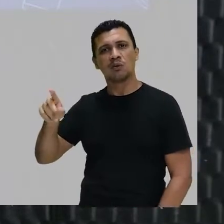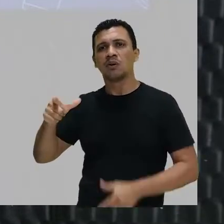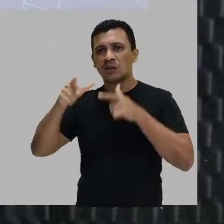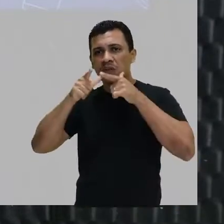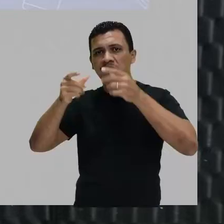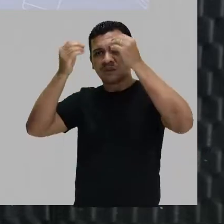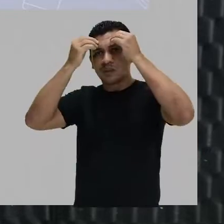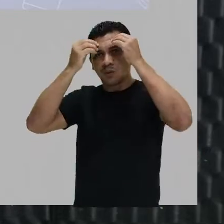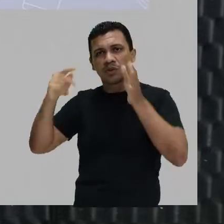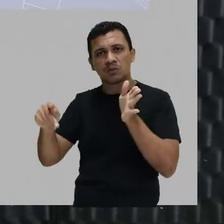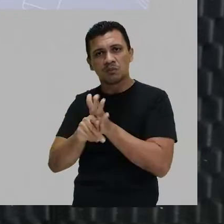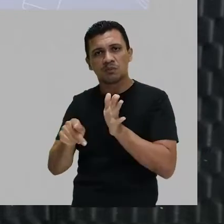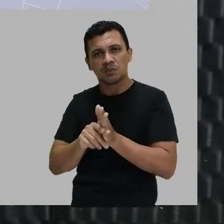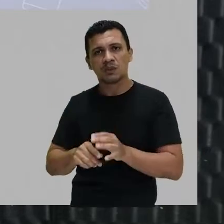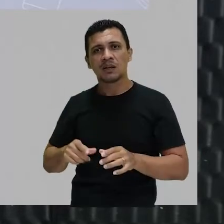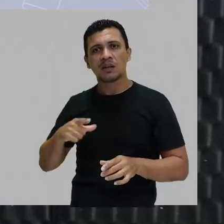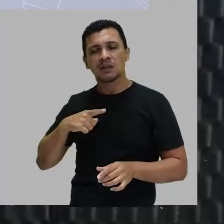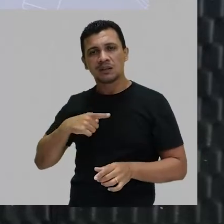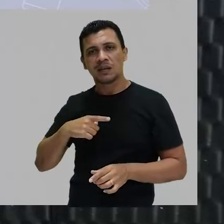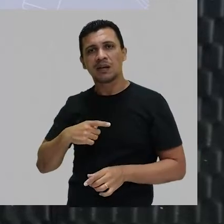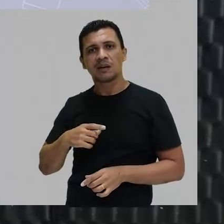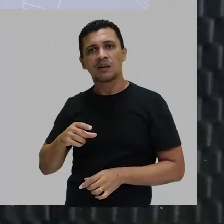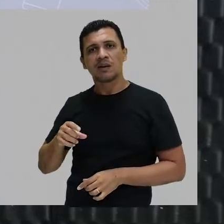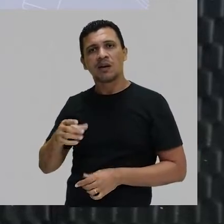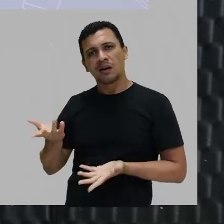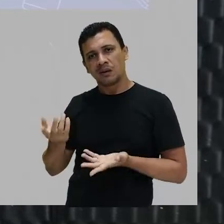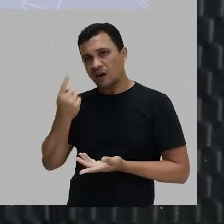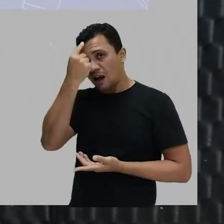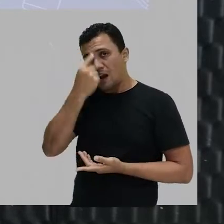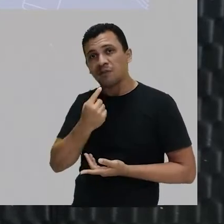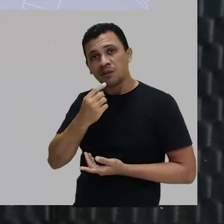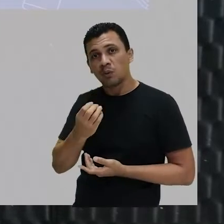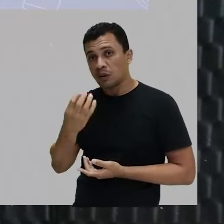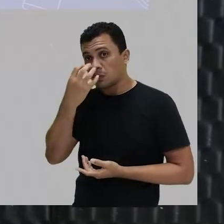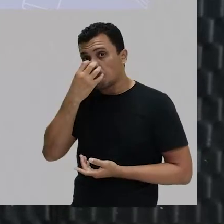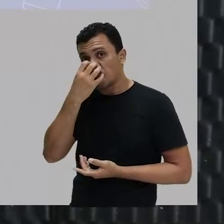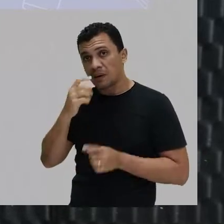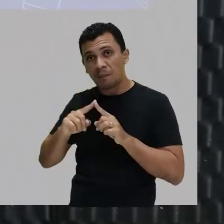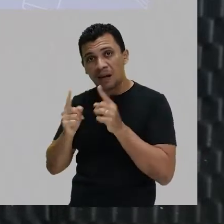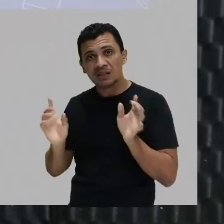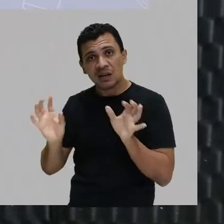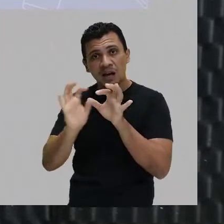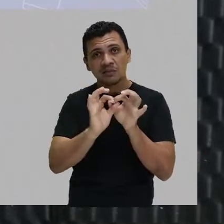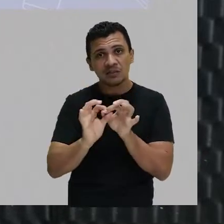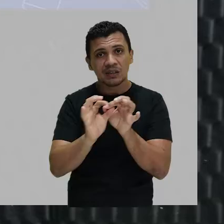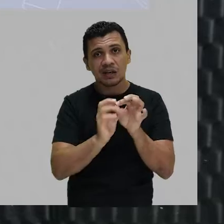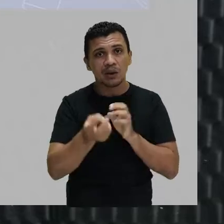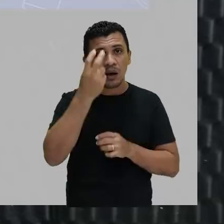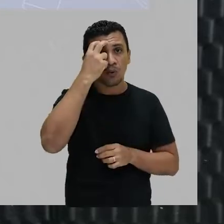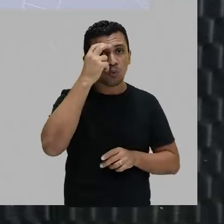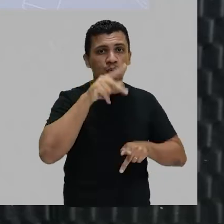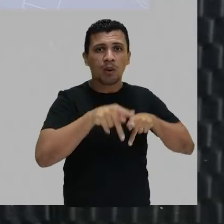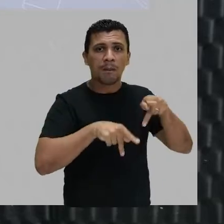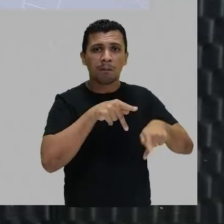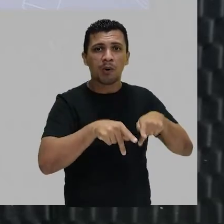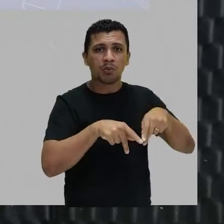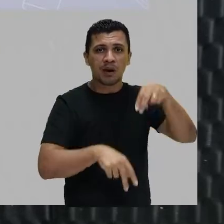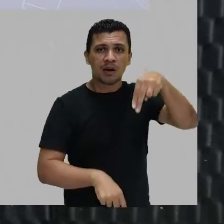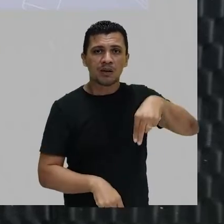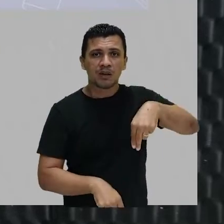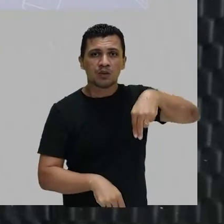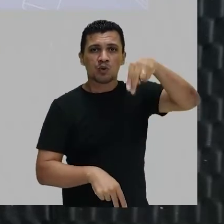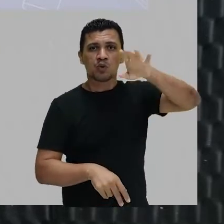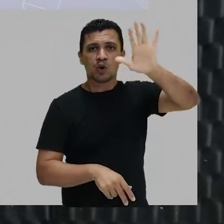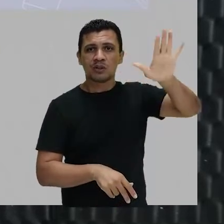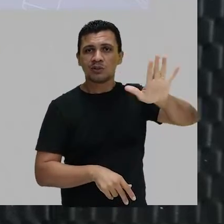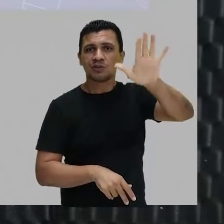trabalham com a figura do palhaço, com o personagem, mas ligados diretamente à cultura popular nordestina. E aí, né, não